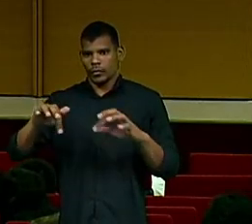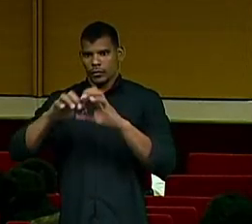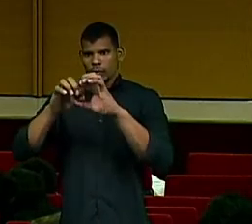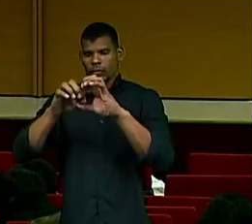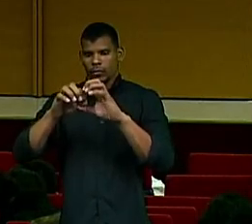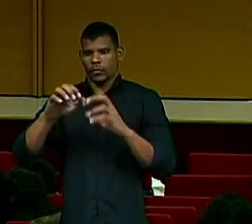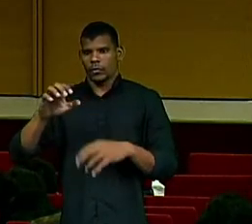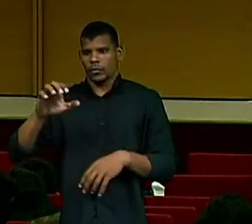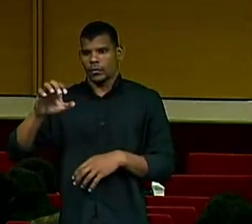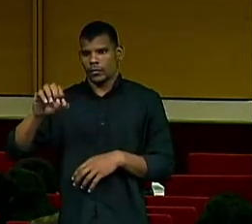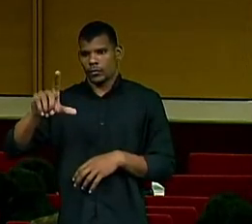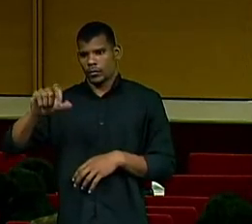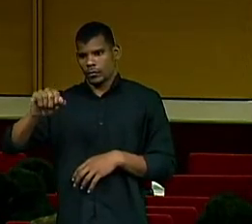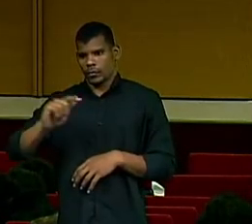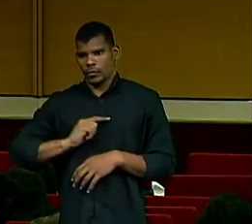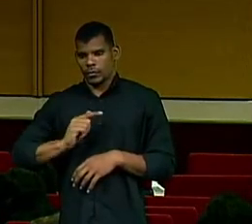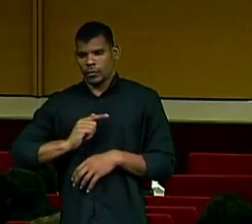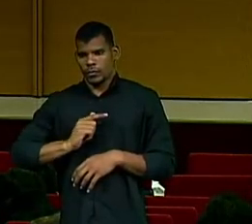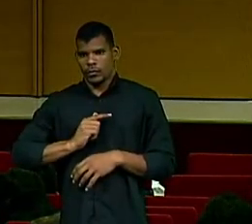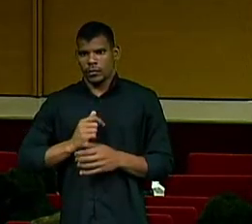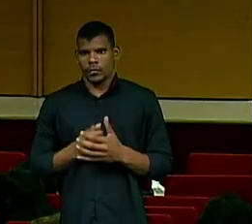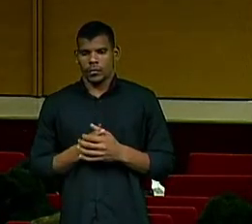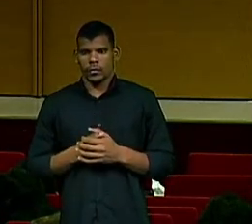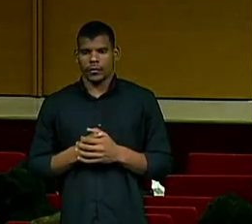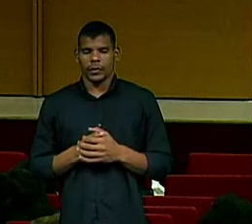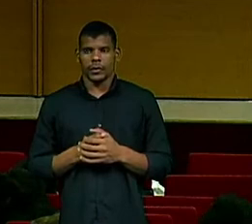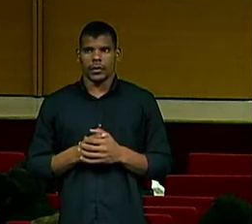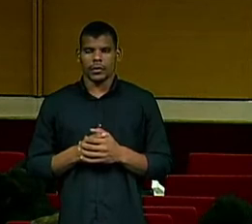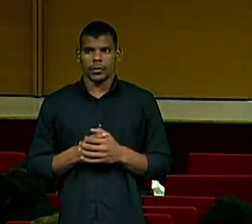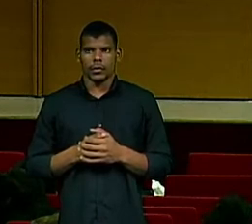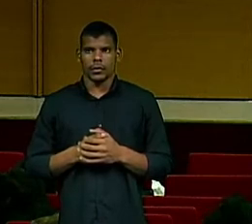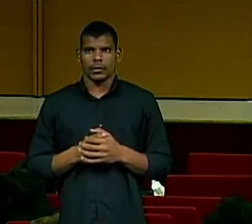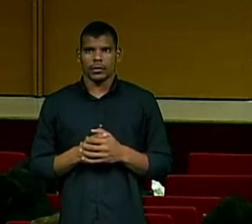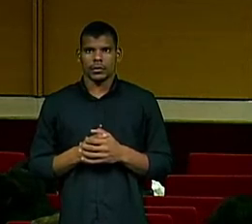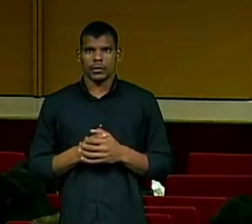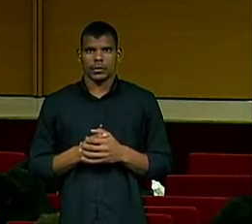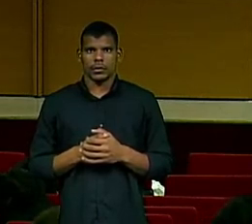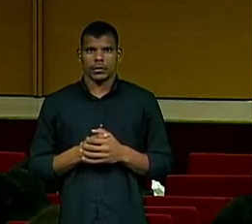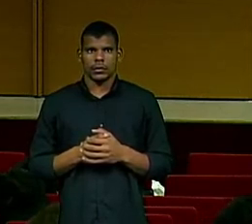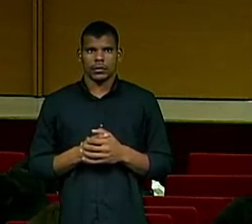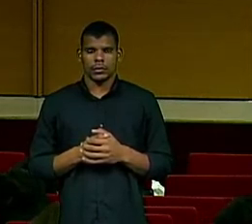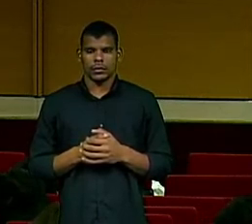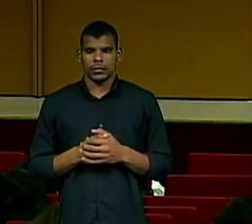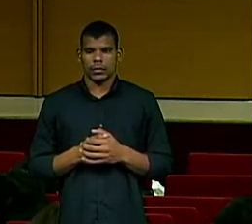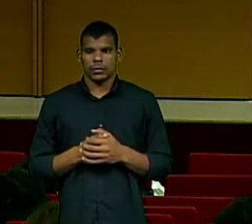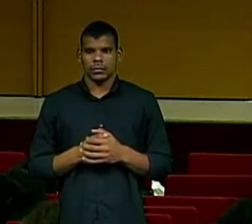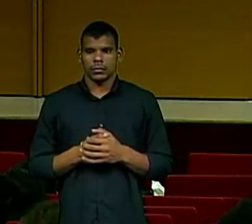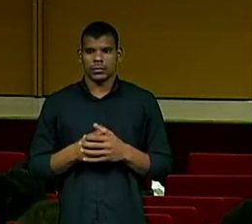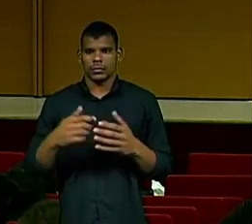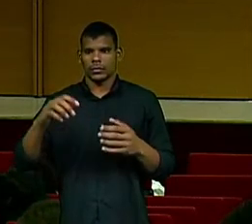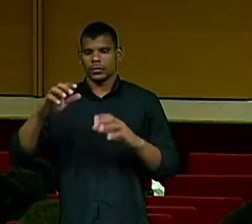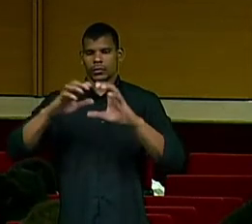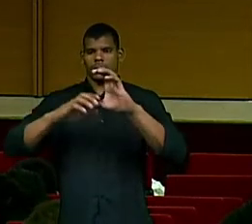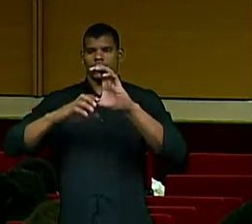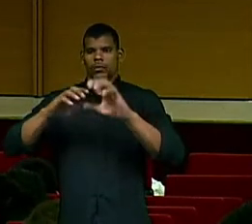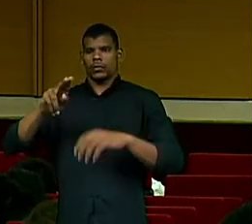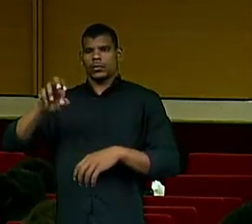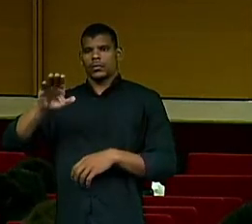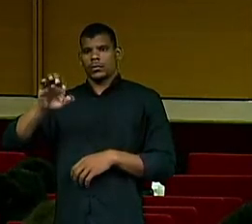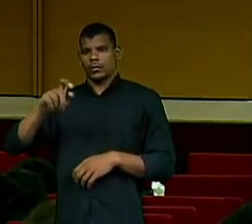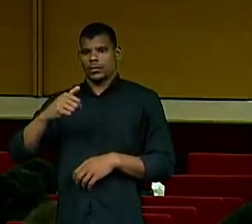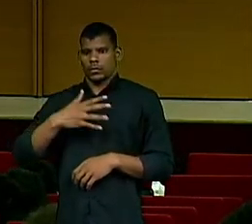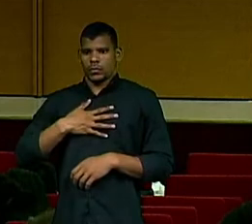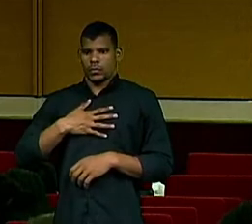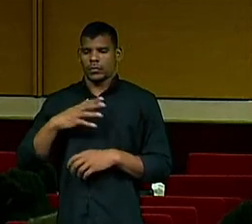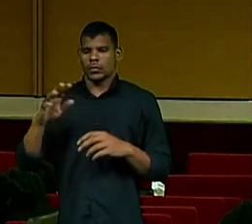une os diferentes DNA esses dois nomes você tem que levar para o vestibular muito também por da UECE que gosta desses nomes mais